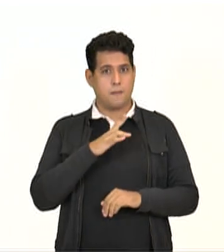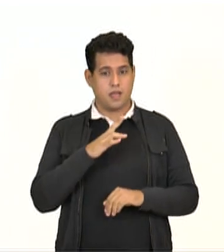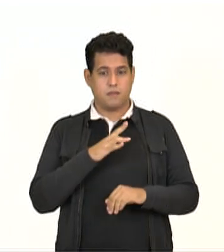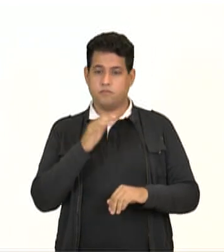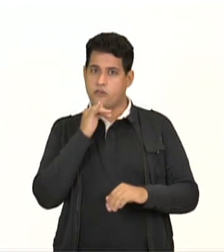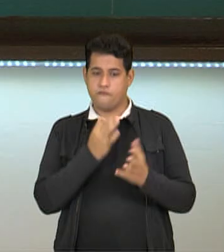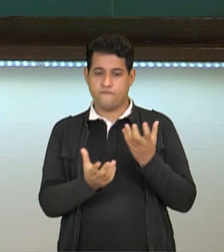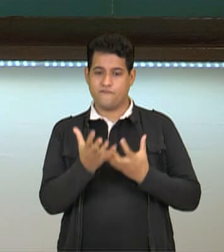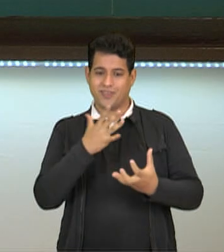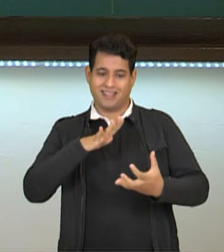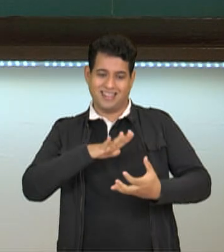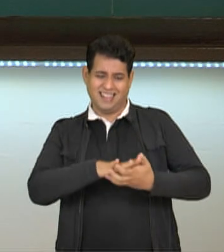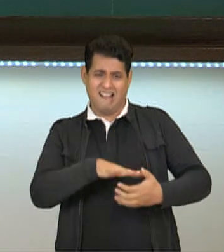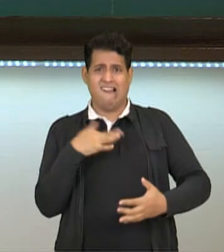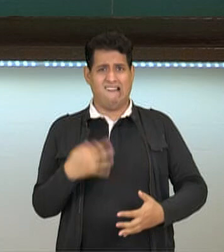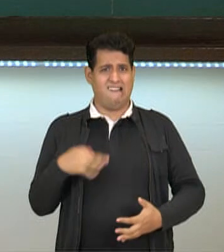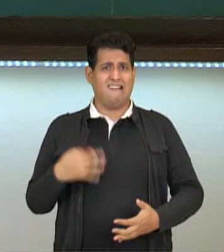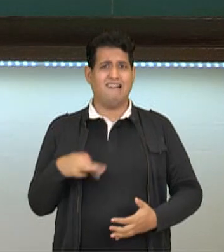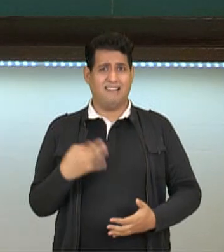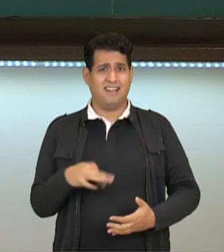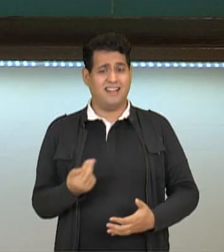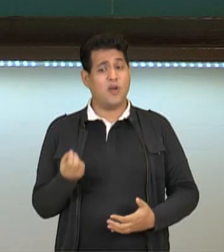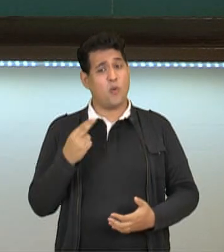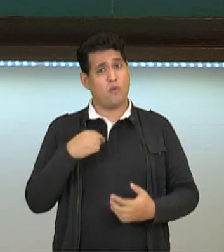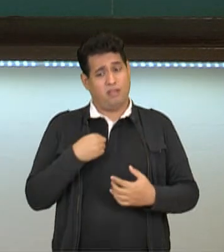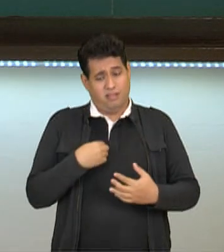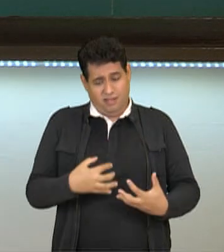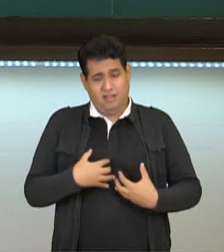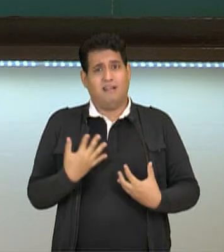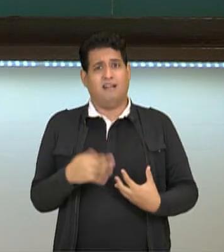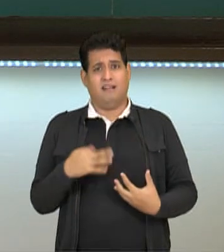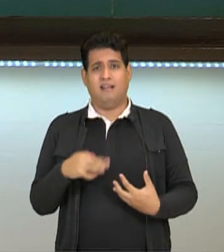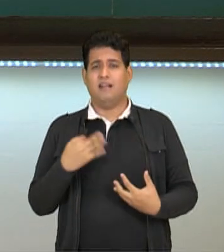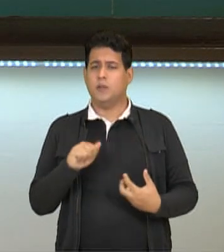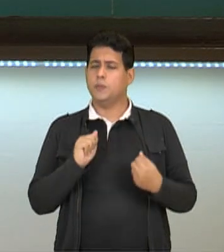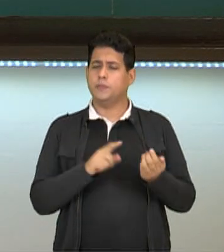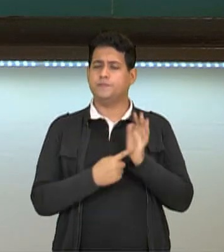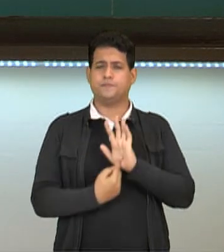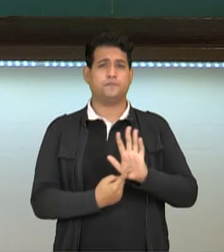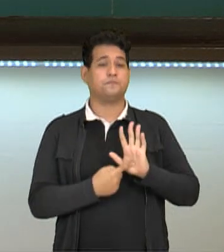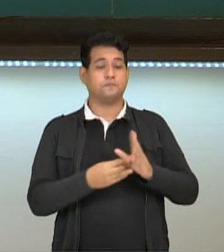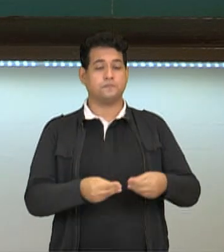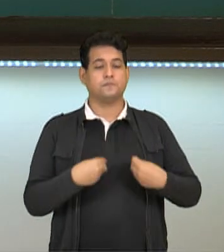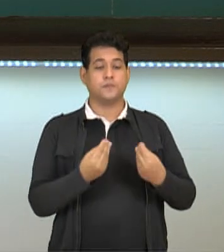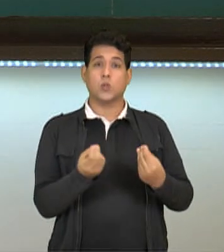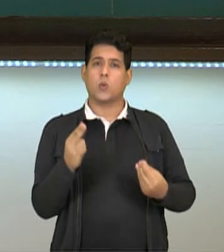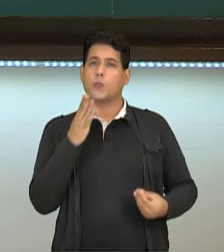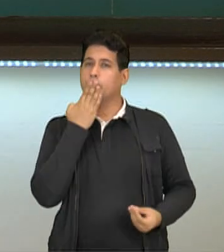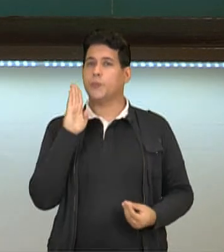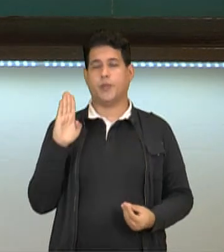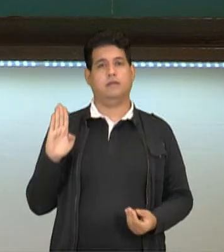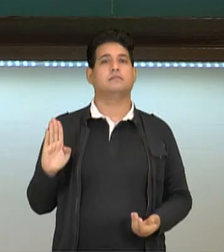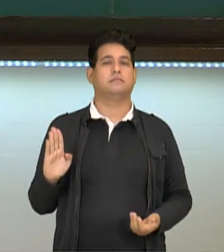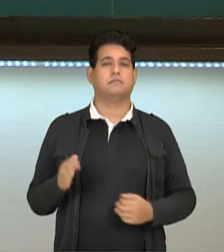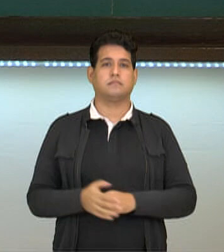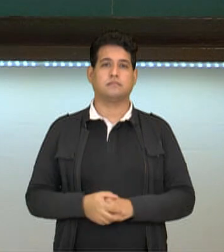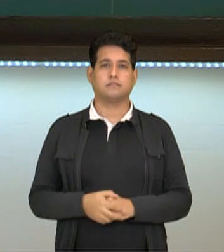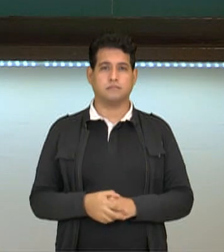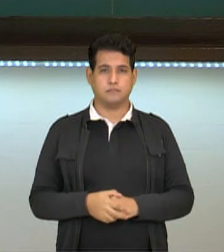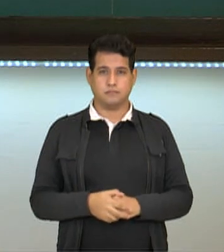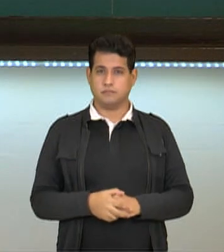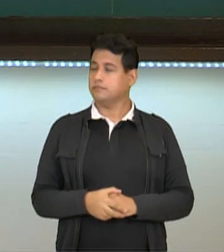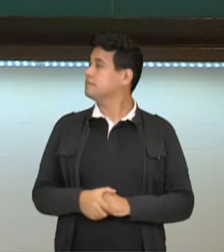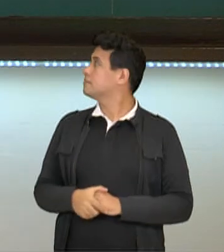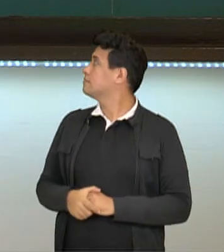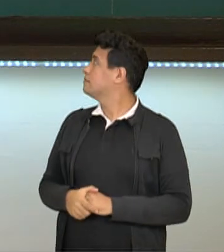fogo, ela será queimada ou eu serei queimado. Pode expressar uma oferta ou uma promessa. Por exemplo, I'll take